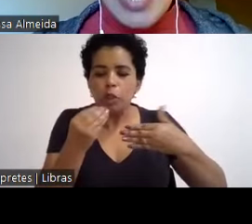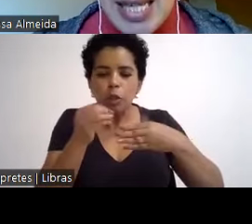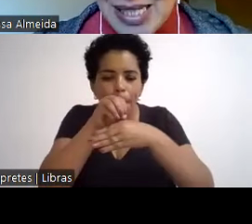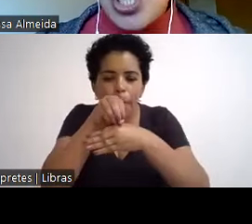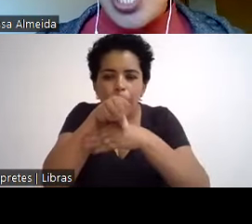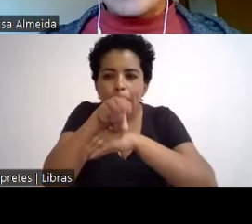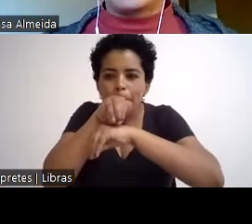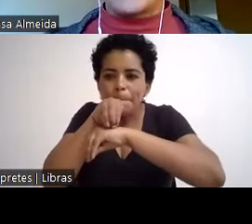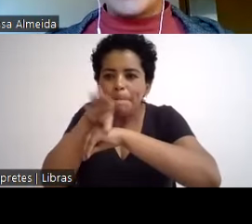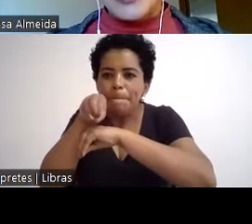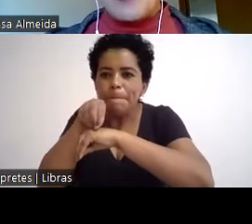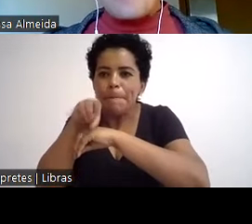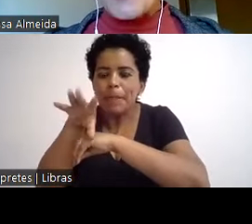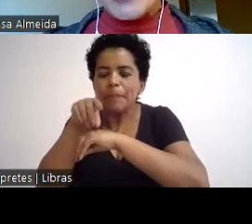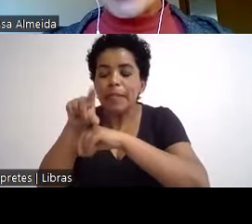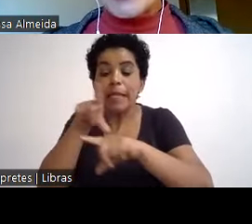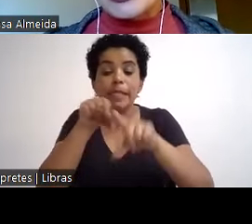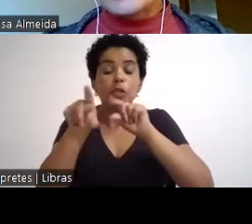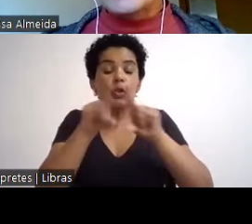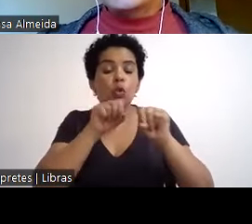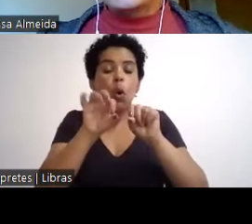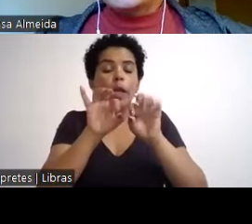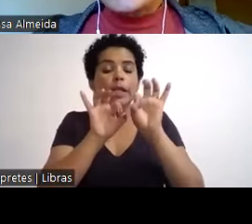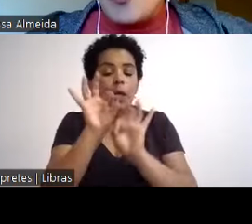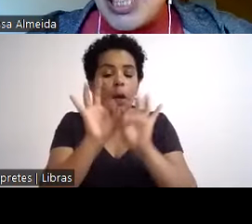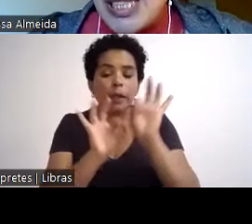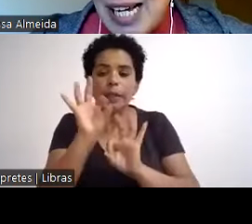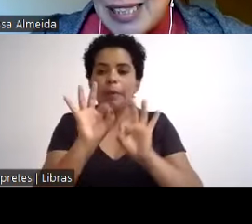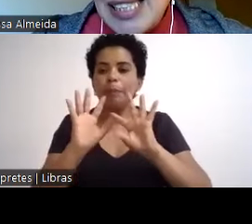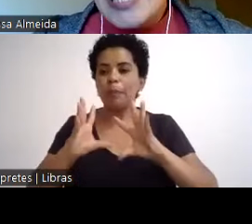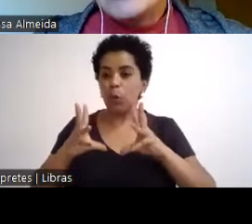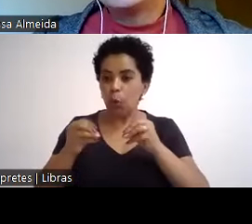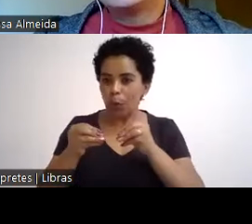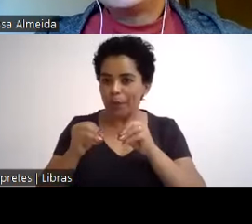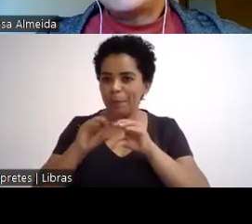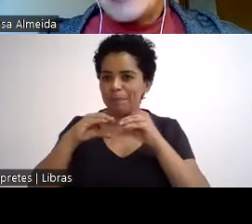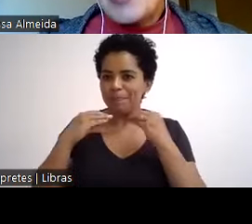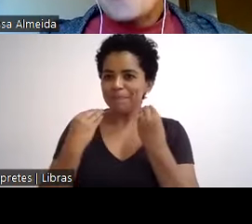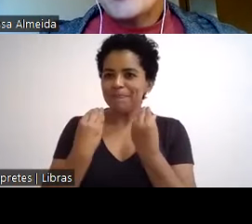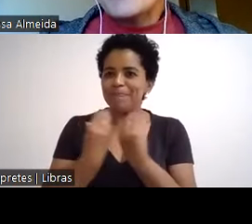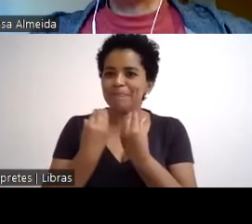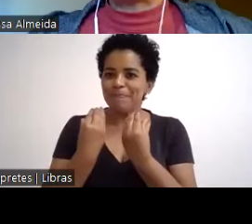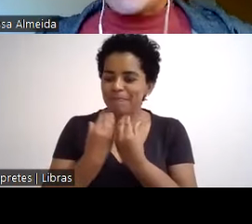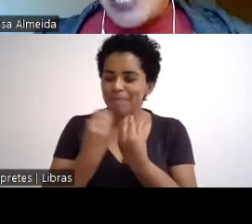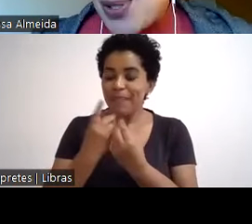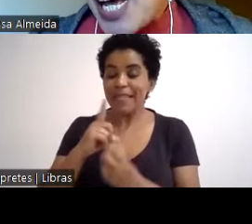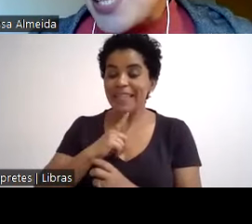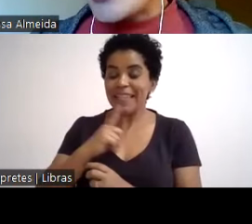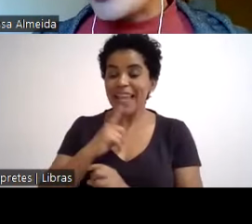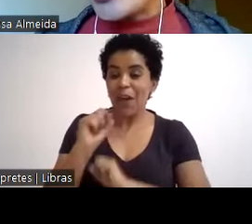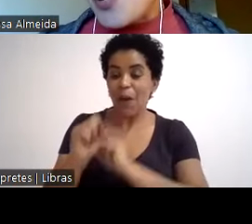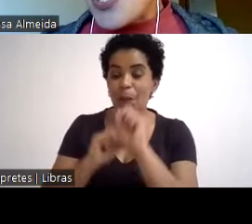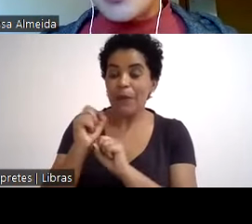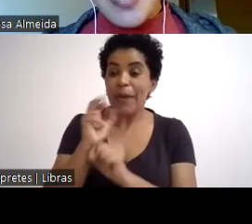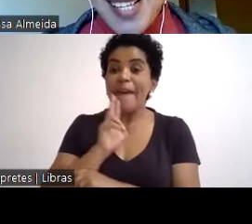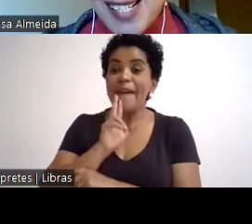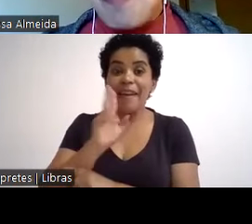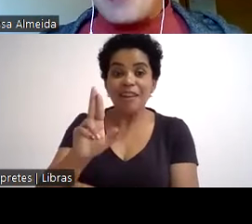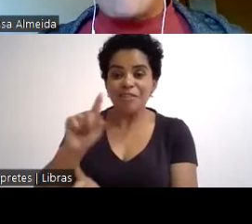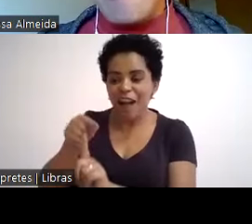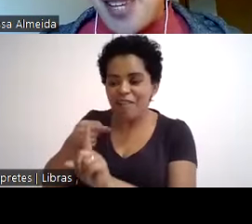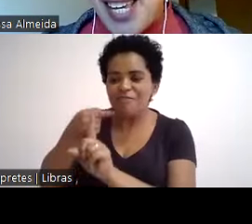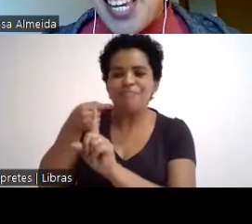alinhar essas decisões para que toda a comunidade tenha os melhores resultados, que a gente